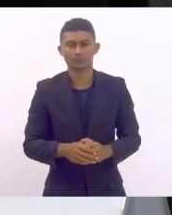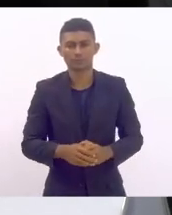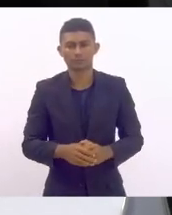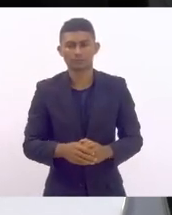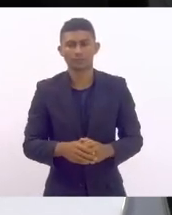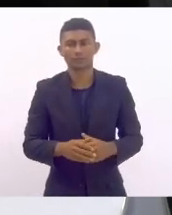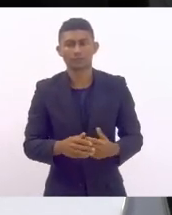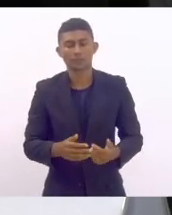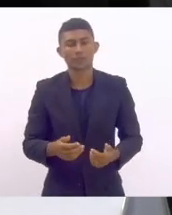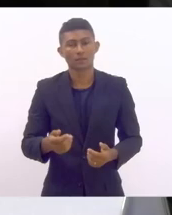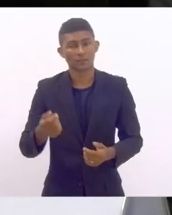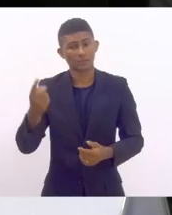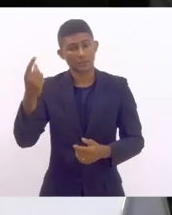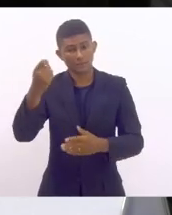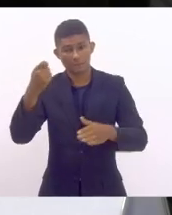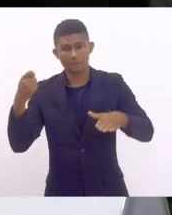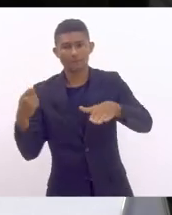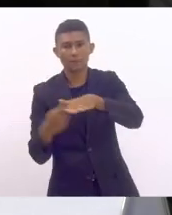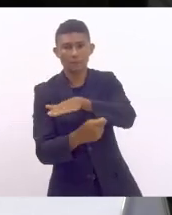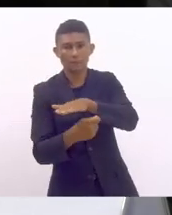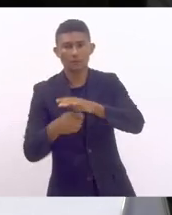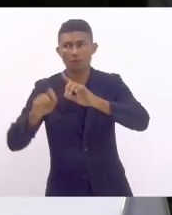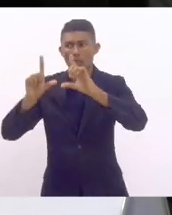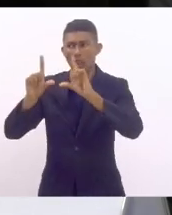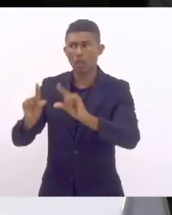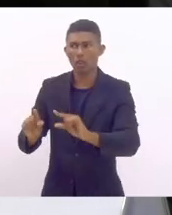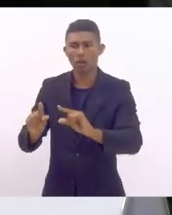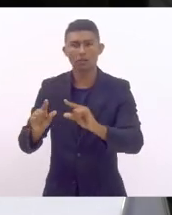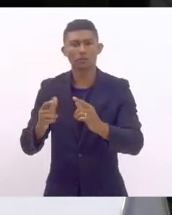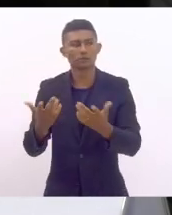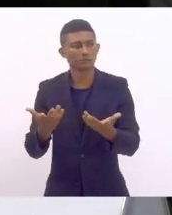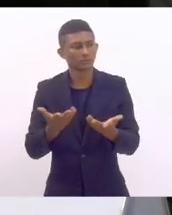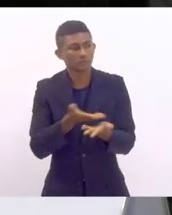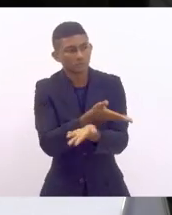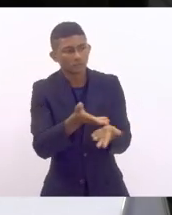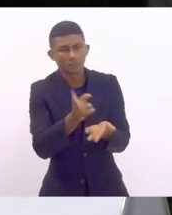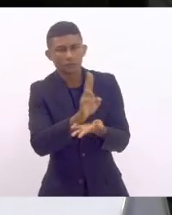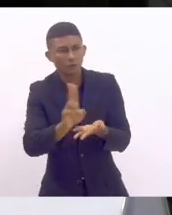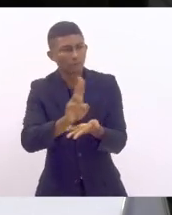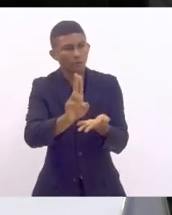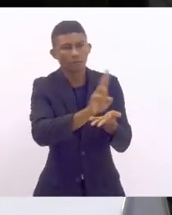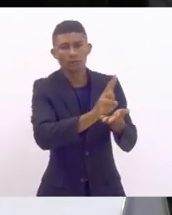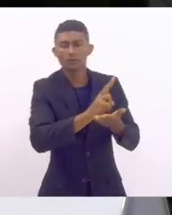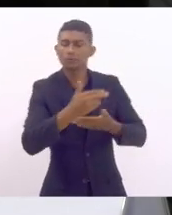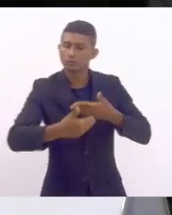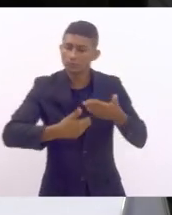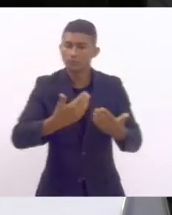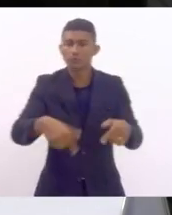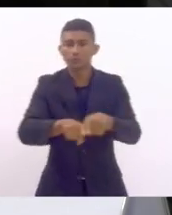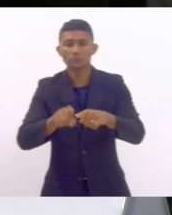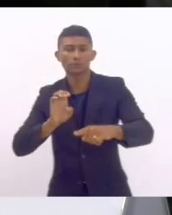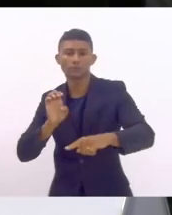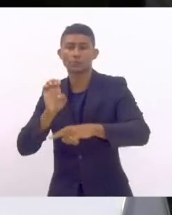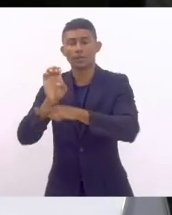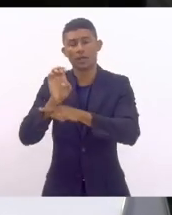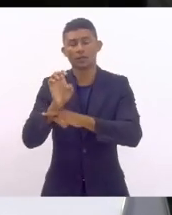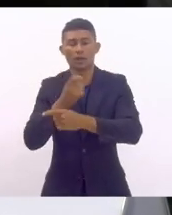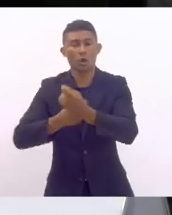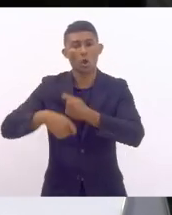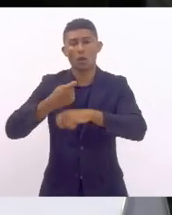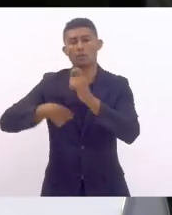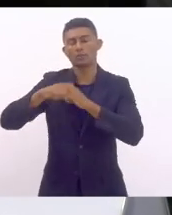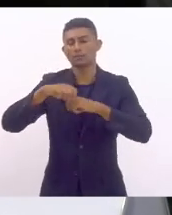desses investimentos nas instituições têm impacto direto na economia do Estado porque é compra de